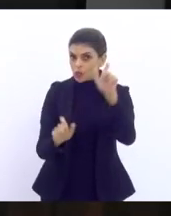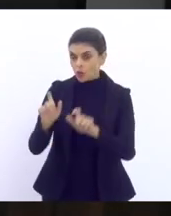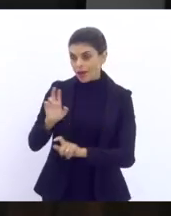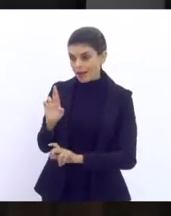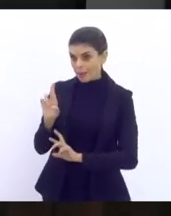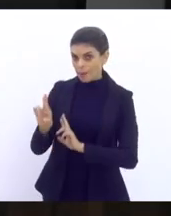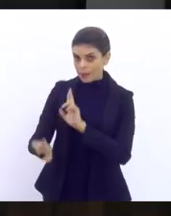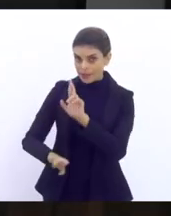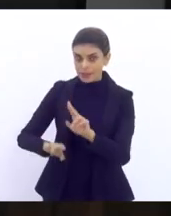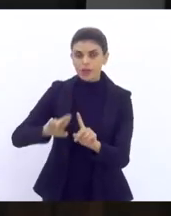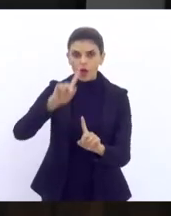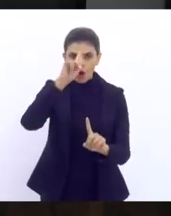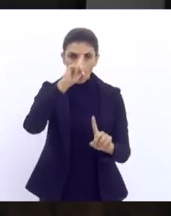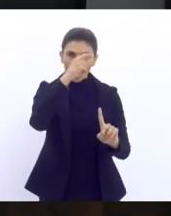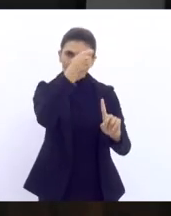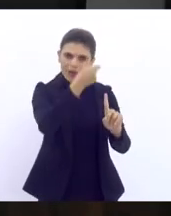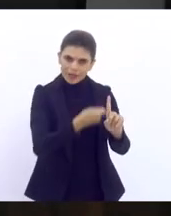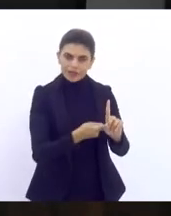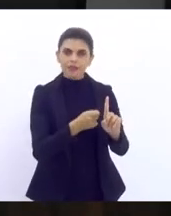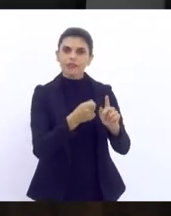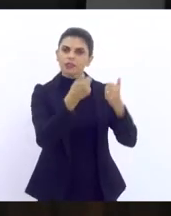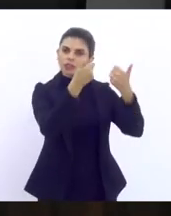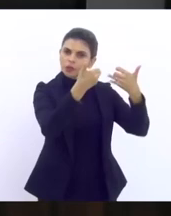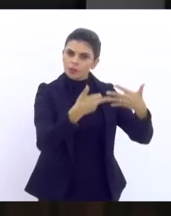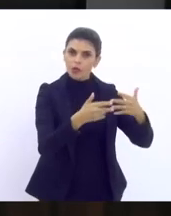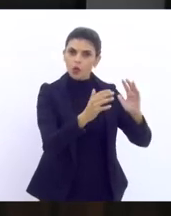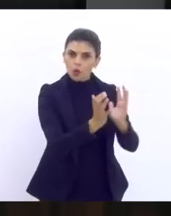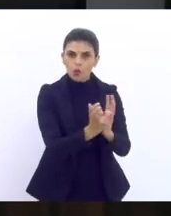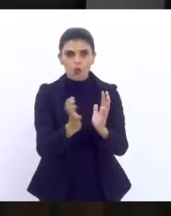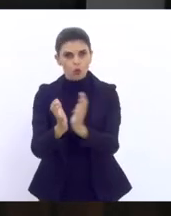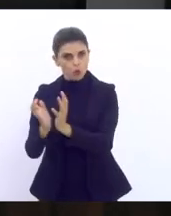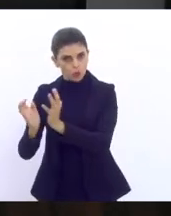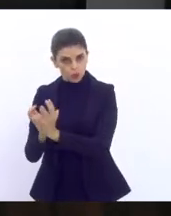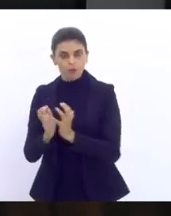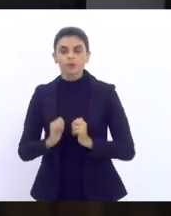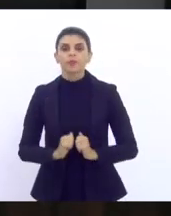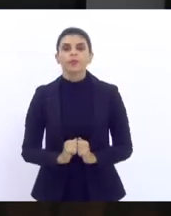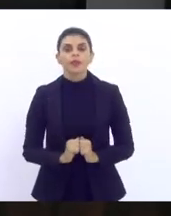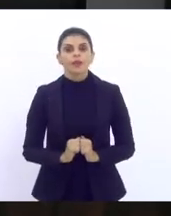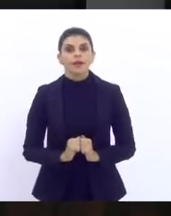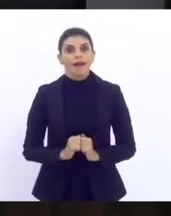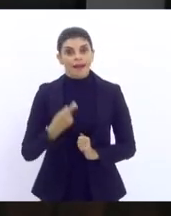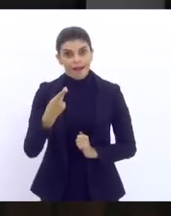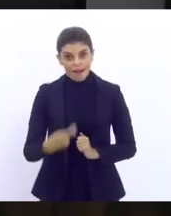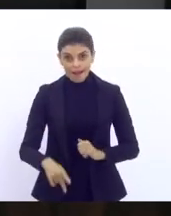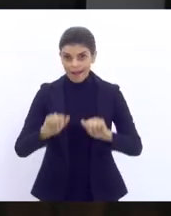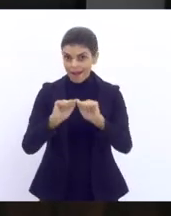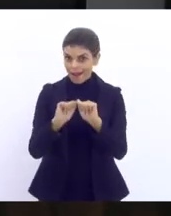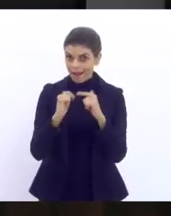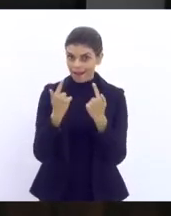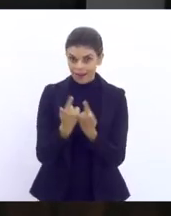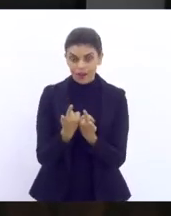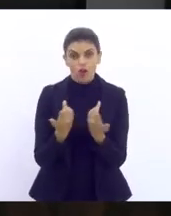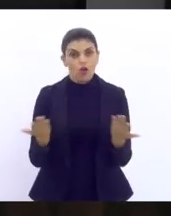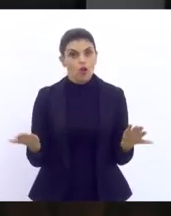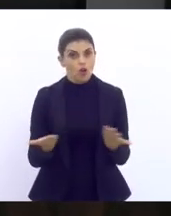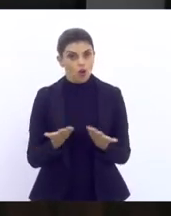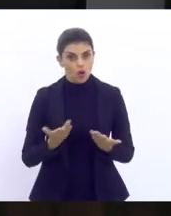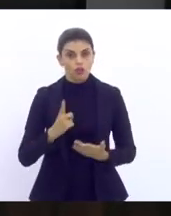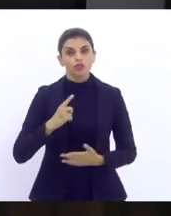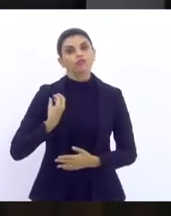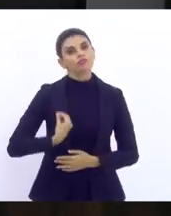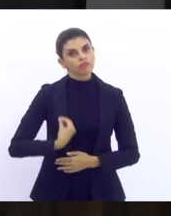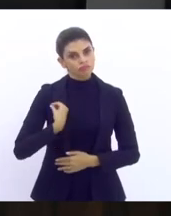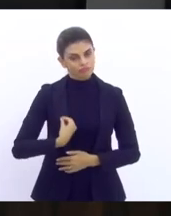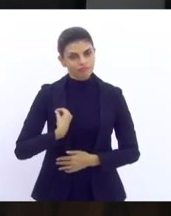homenageados estarão falando um pouco do seu grupo. E esta casa hoje tem